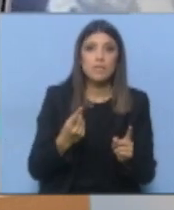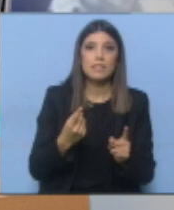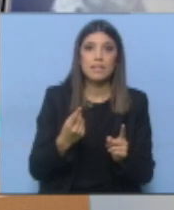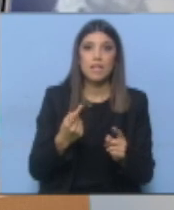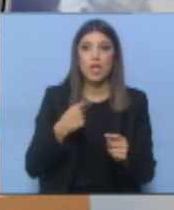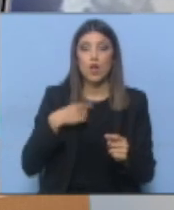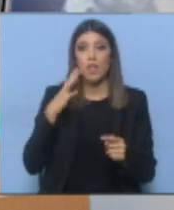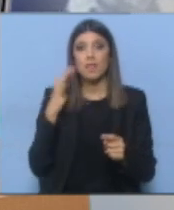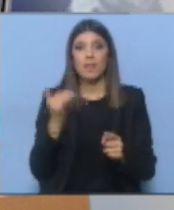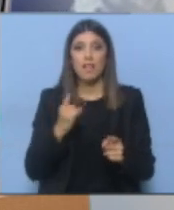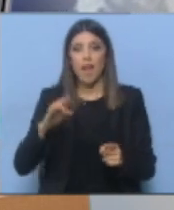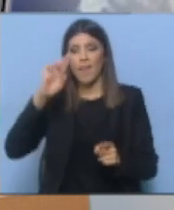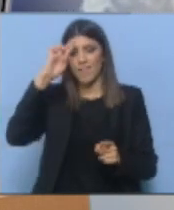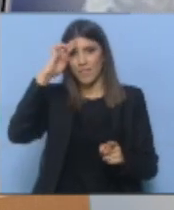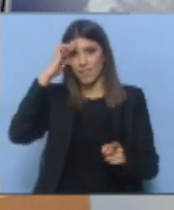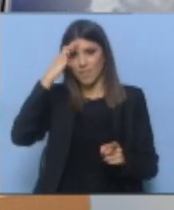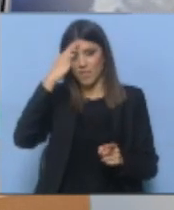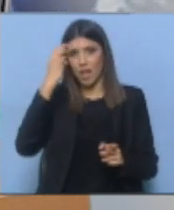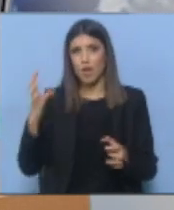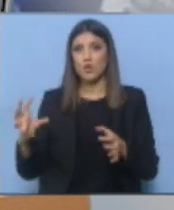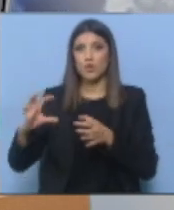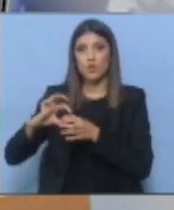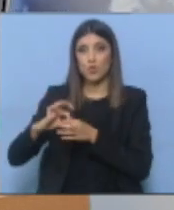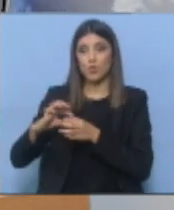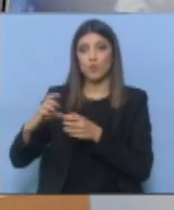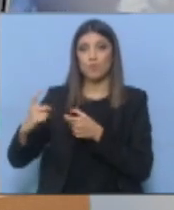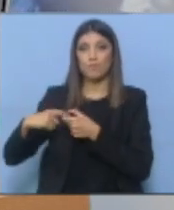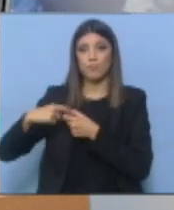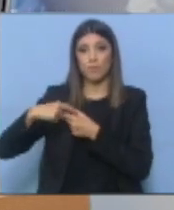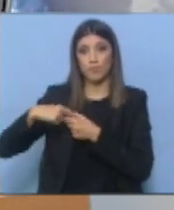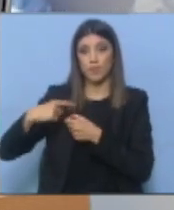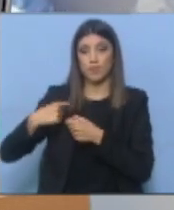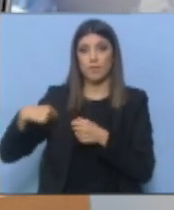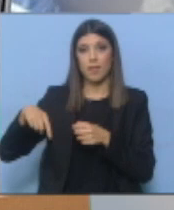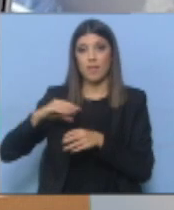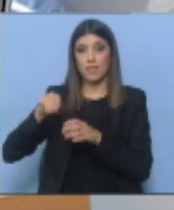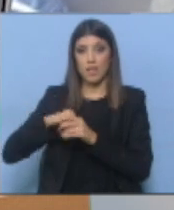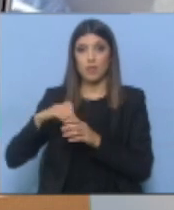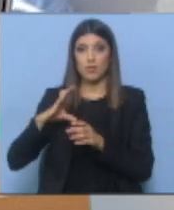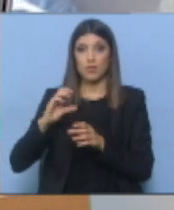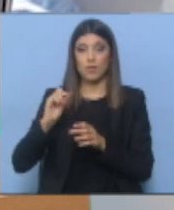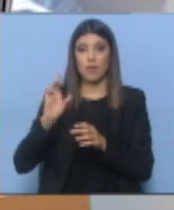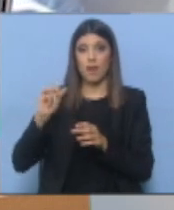menos com os elementos que nós possuímos, também é uma das